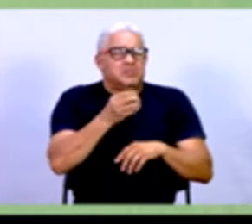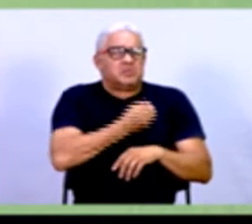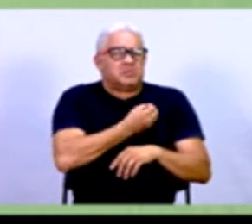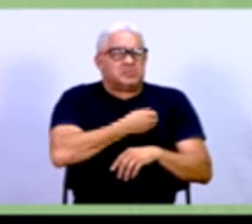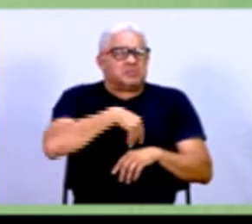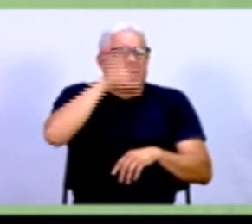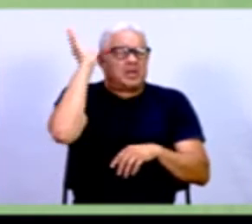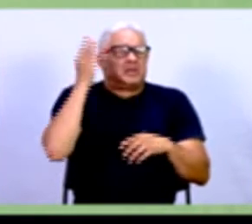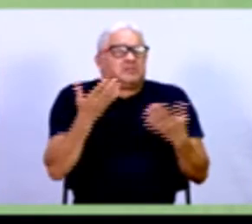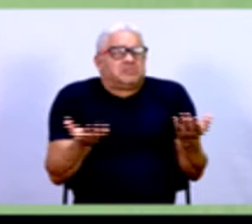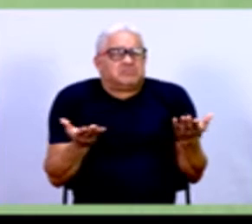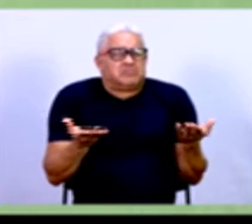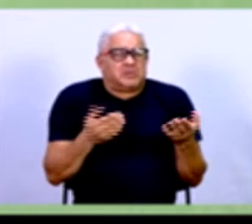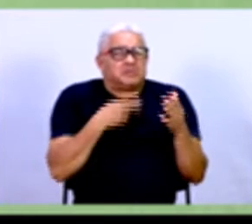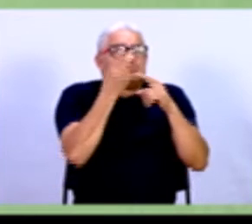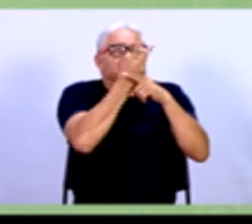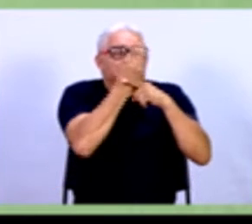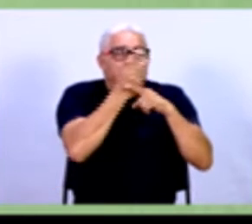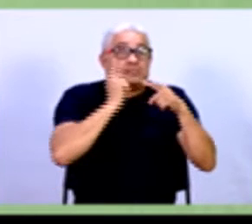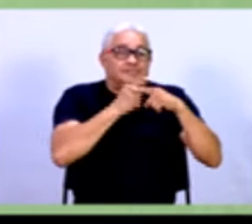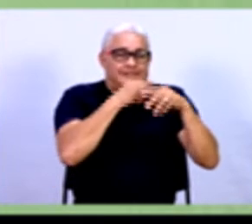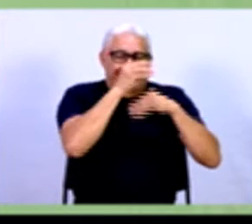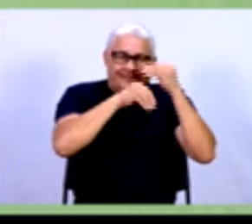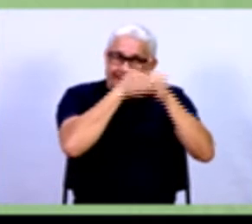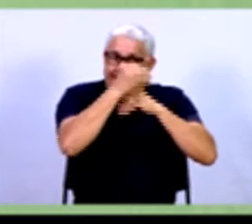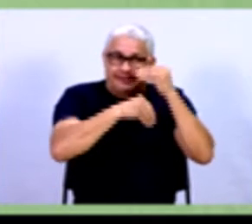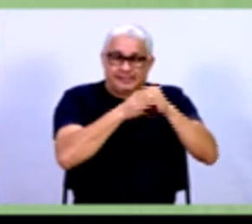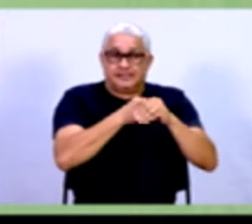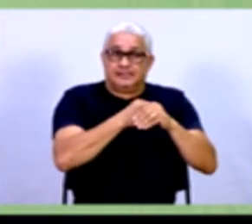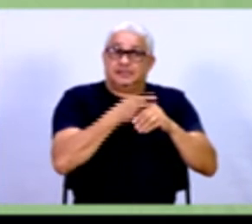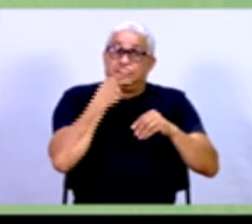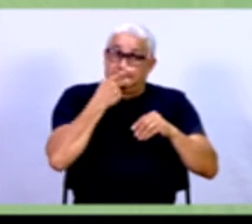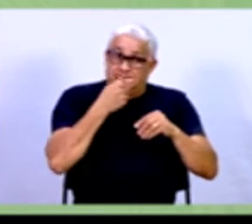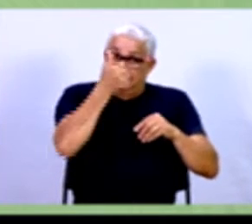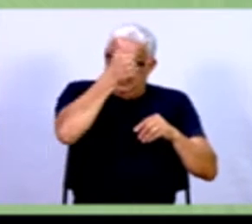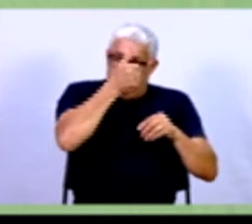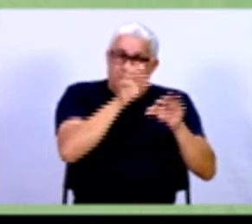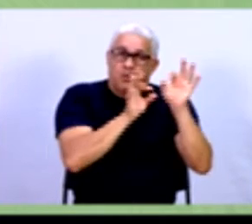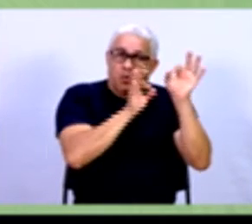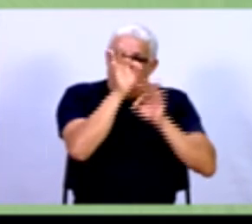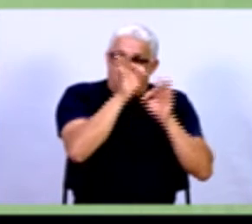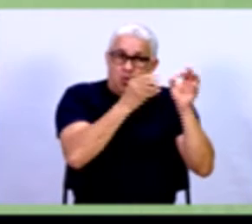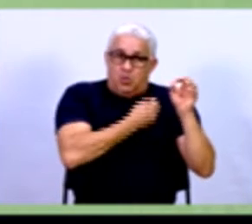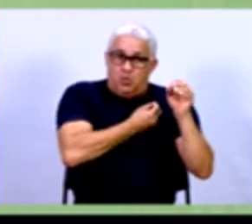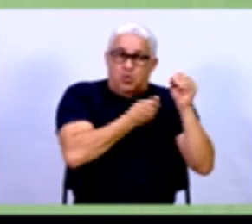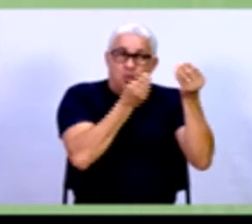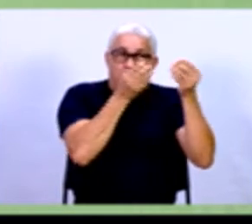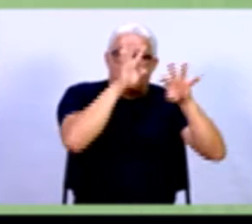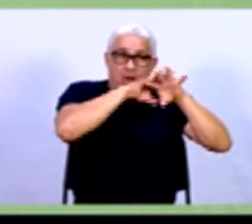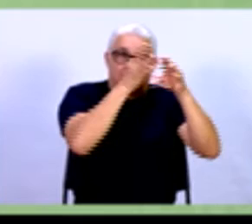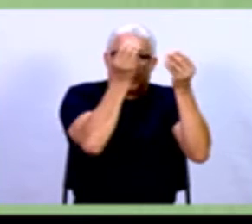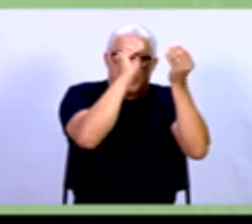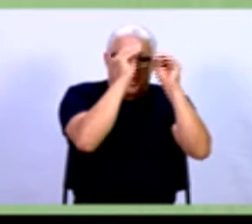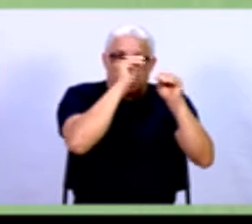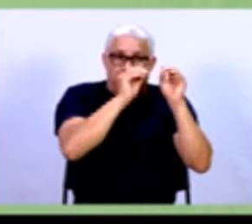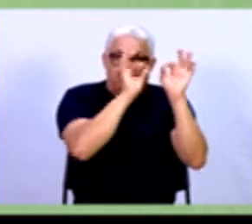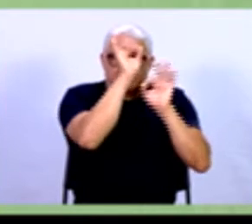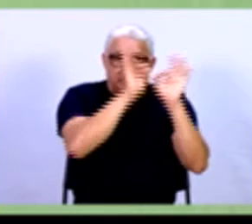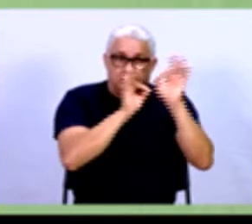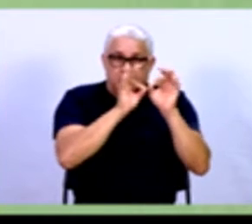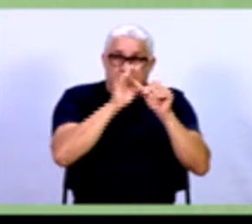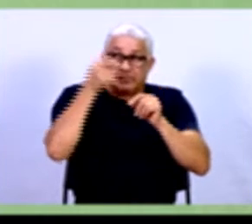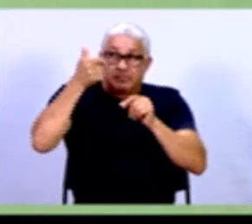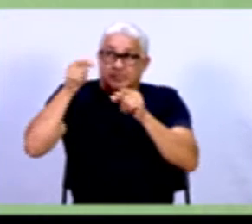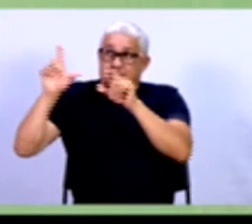Vou procurar, porque tá muito bagunçado. Por isso que eu falo para vocês, primeiro passo, coloca a tabela de vocês em ordem. Porque olhando na segunda tabela